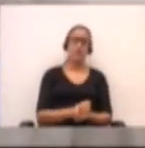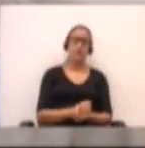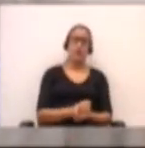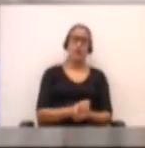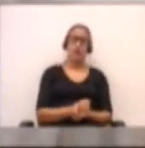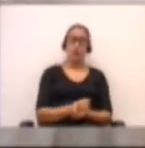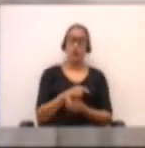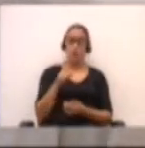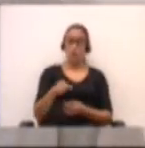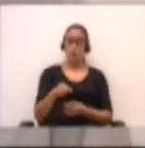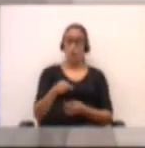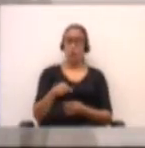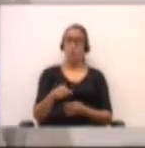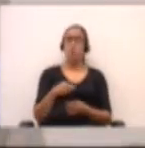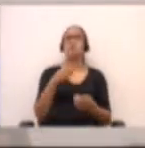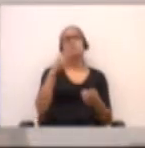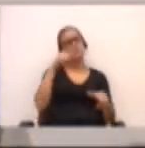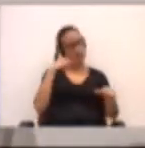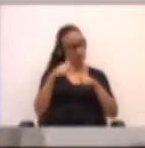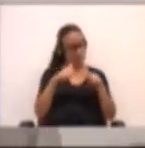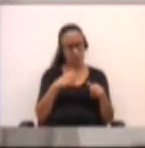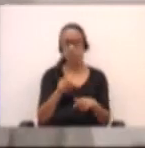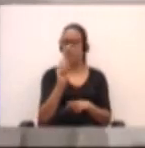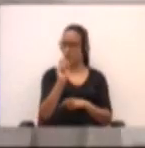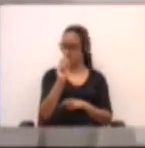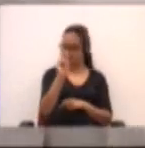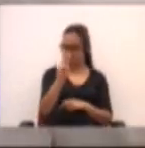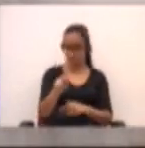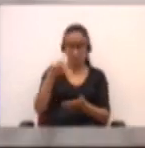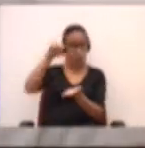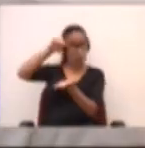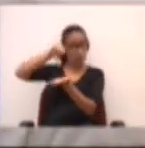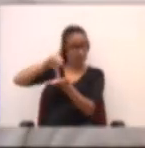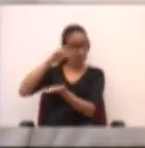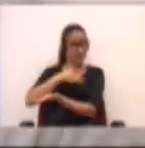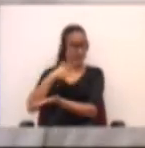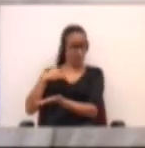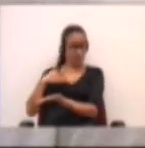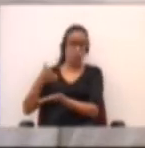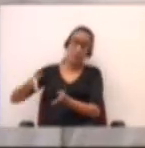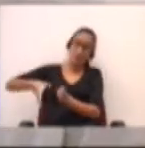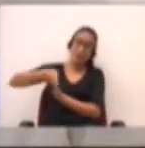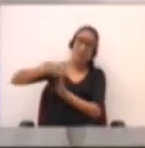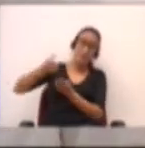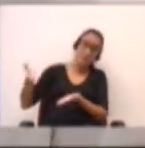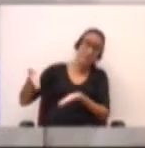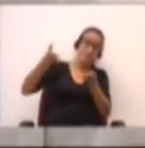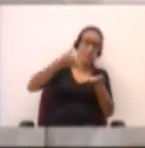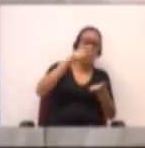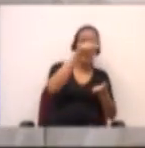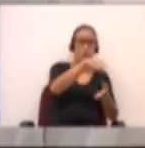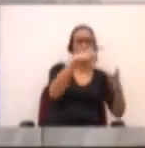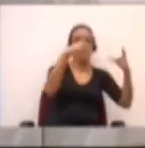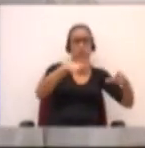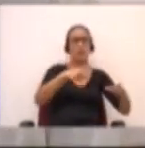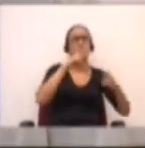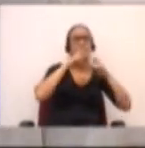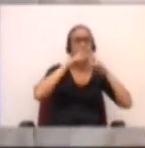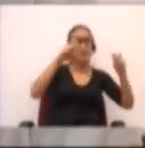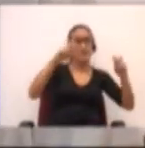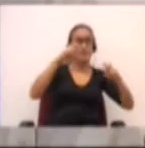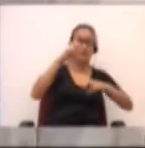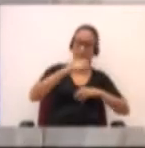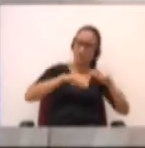fecham às 5 horas da tarde encaminham as pessoas para os PAs. Então, eu acho que, antes de uma decisão da